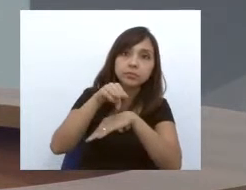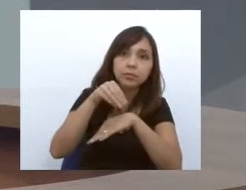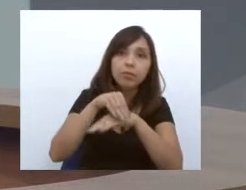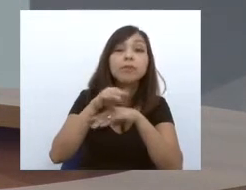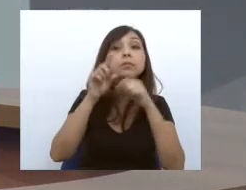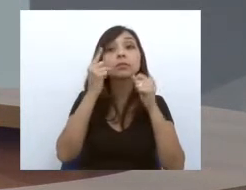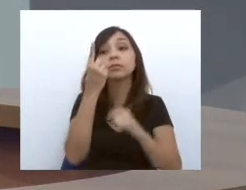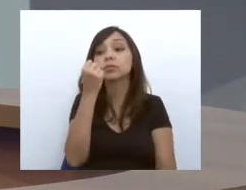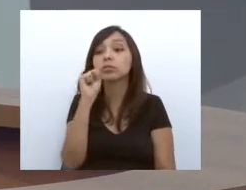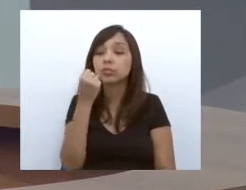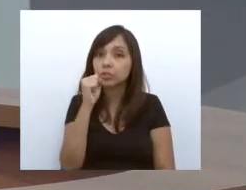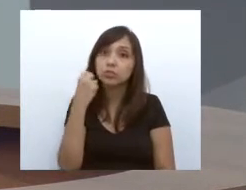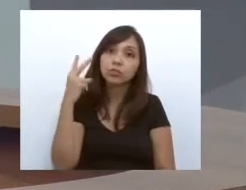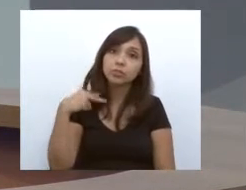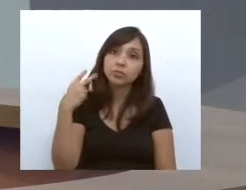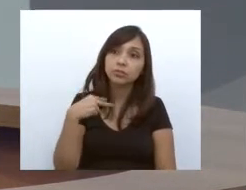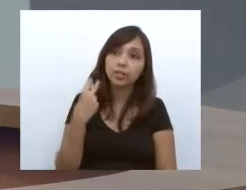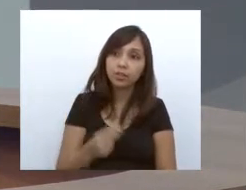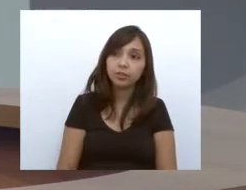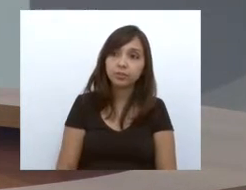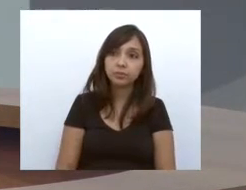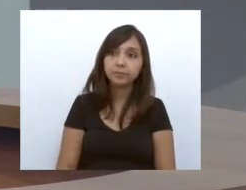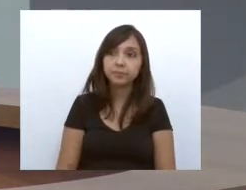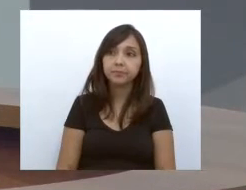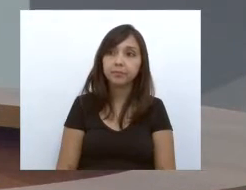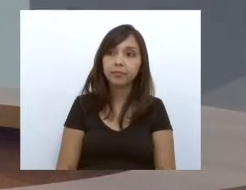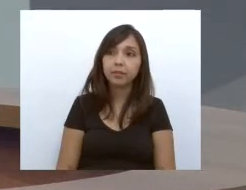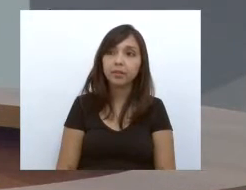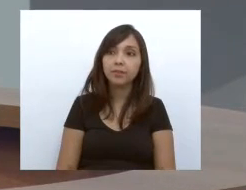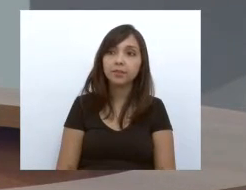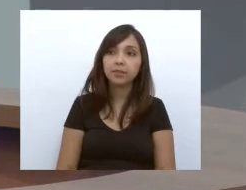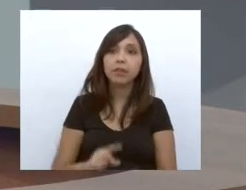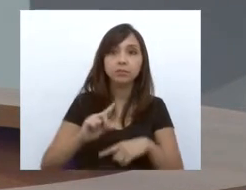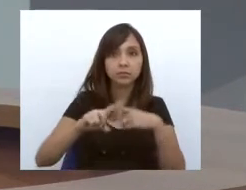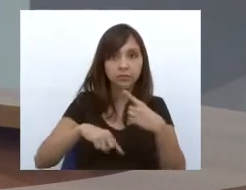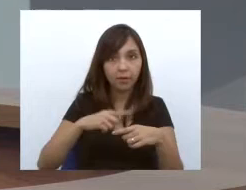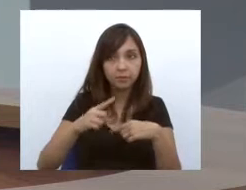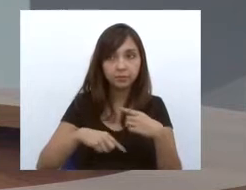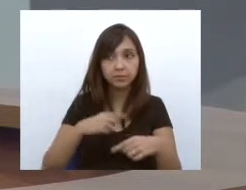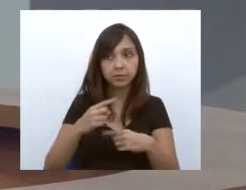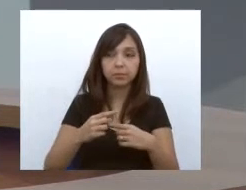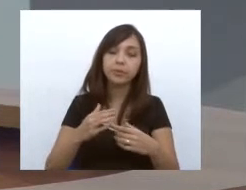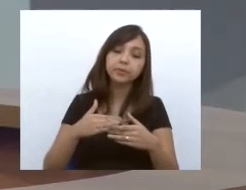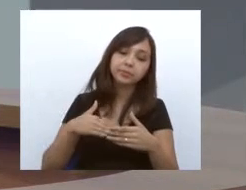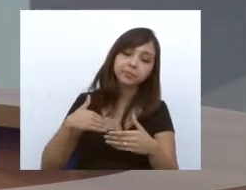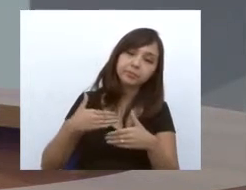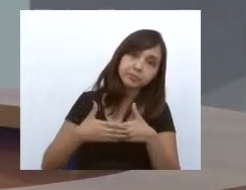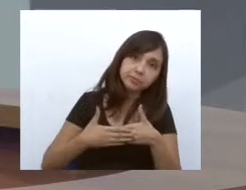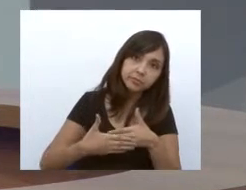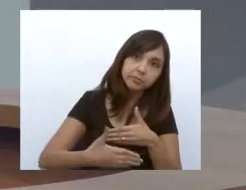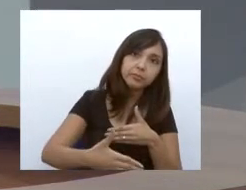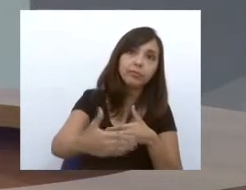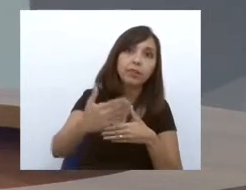tinha 18 vereadores. Na retirada, na sequência na retirada dos vereadores,